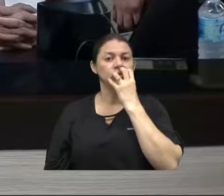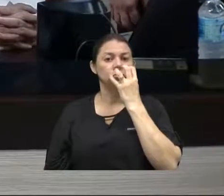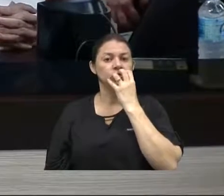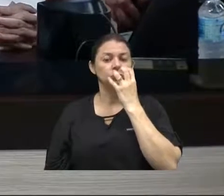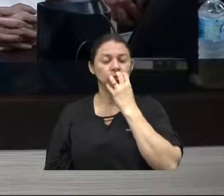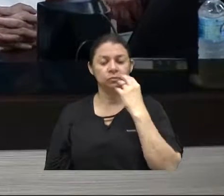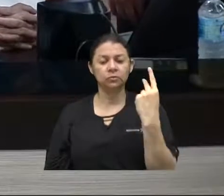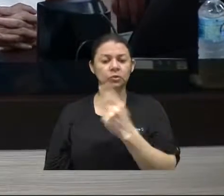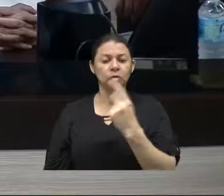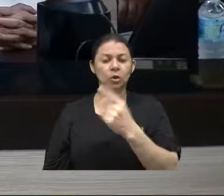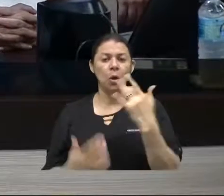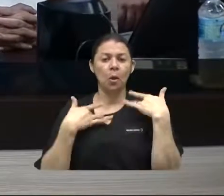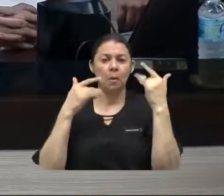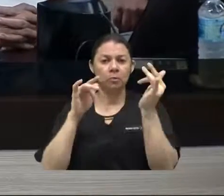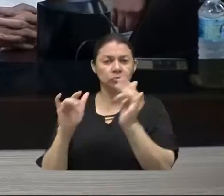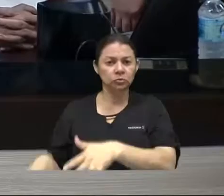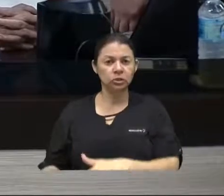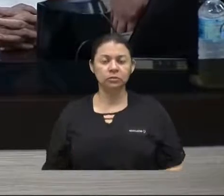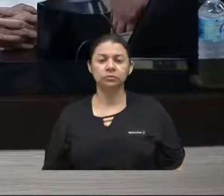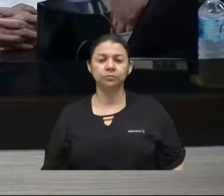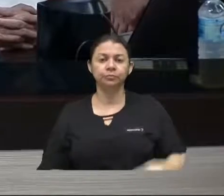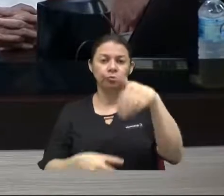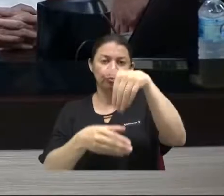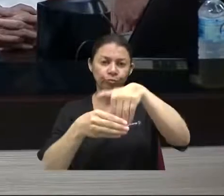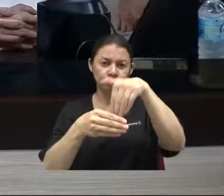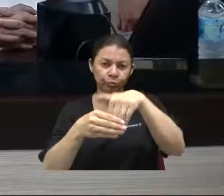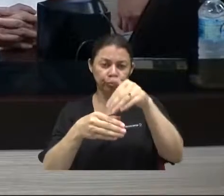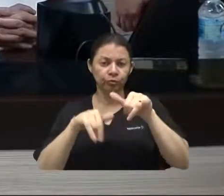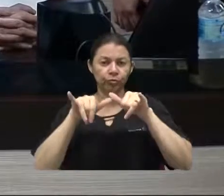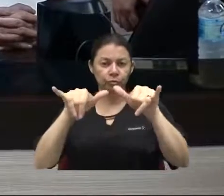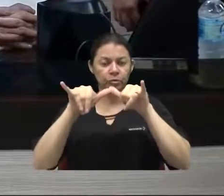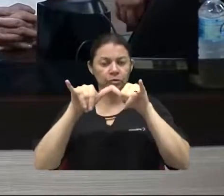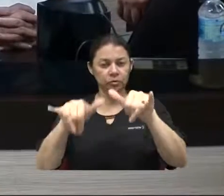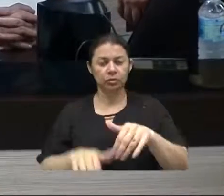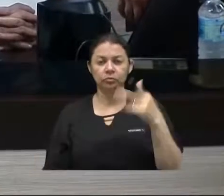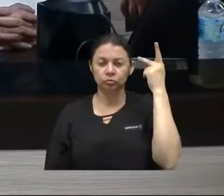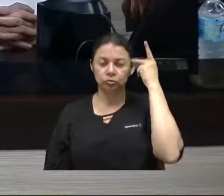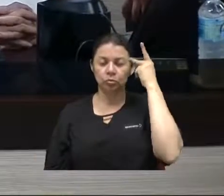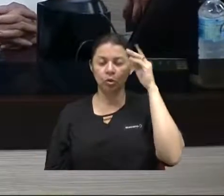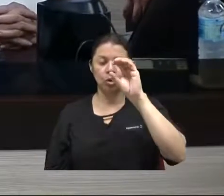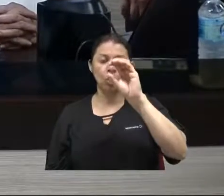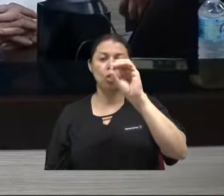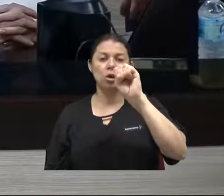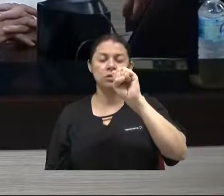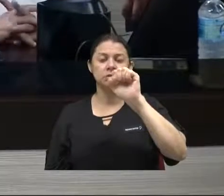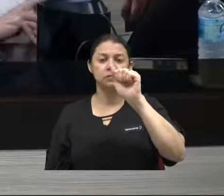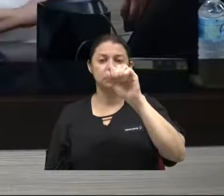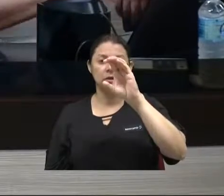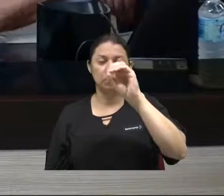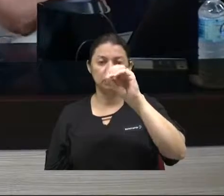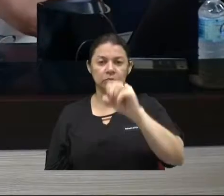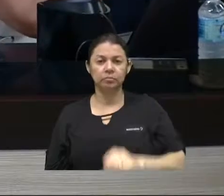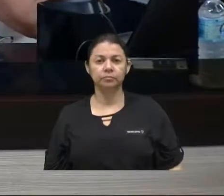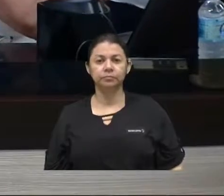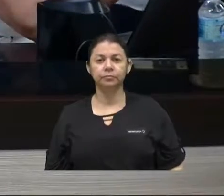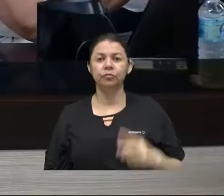abandonado em suas dependências na cidade de Osasco. Autoria do vereador Jorge de Freitas. Em